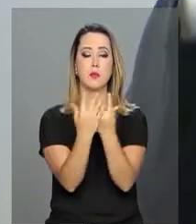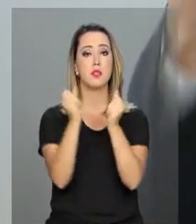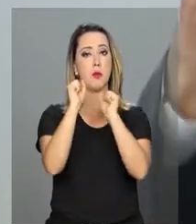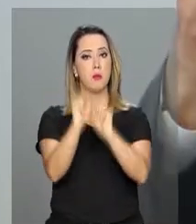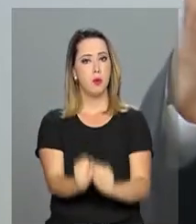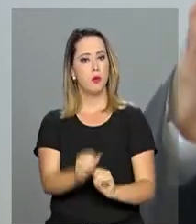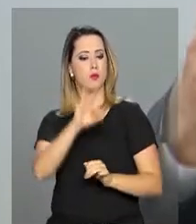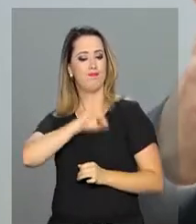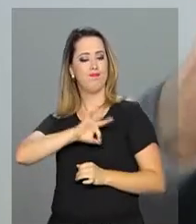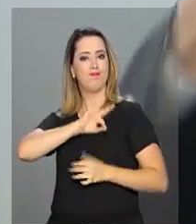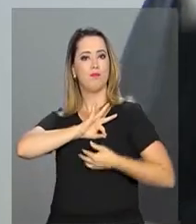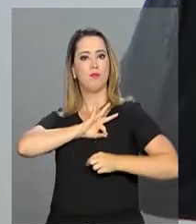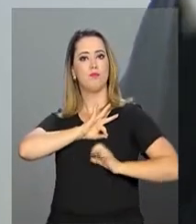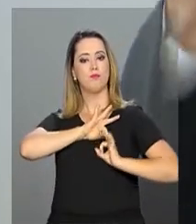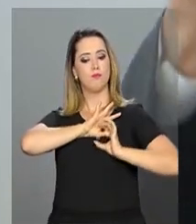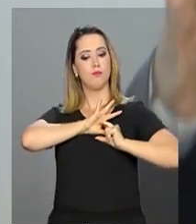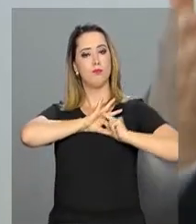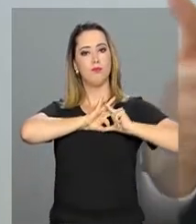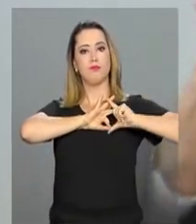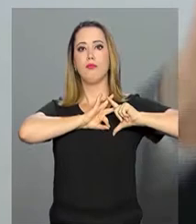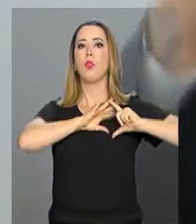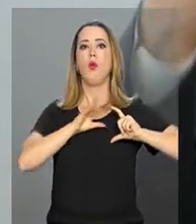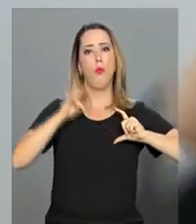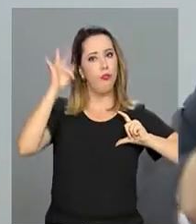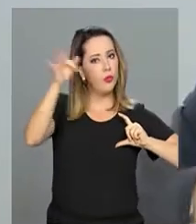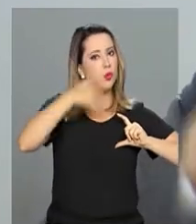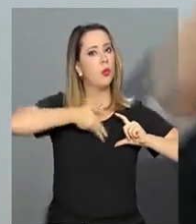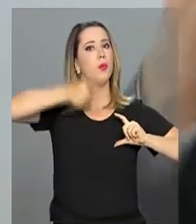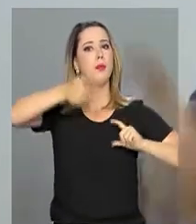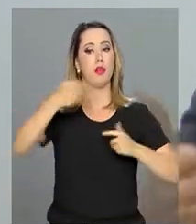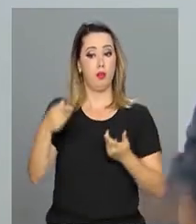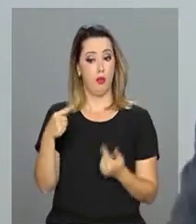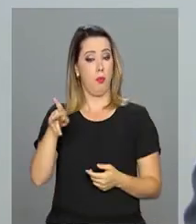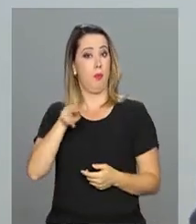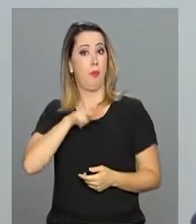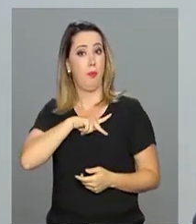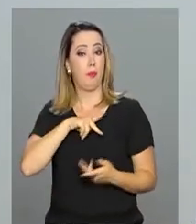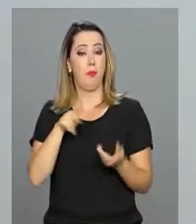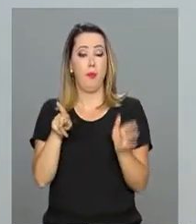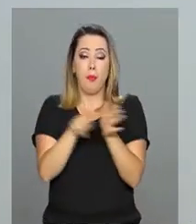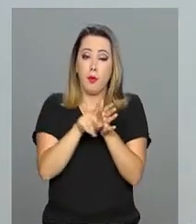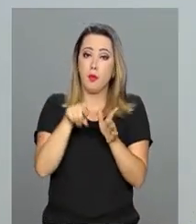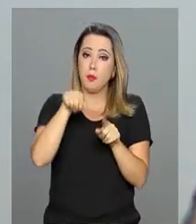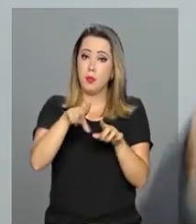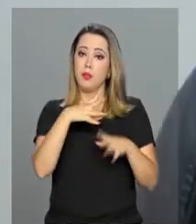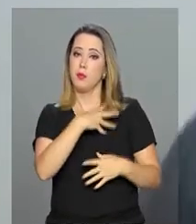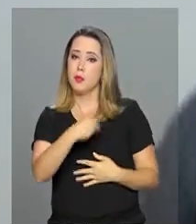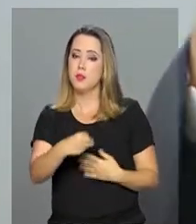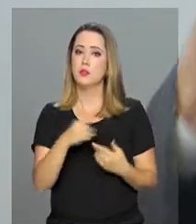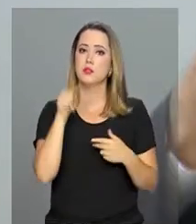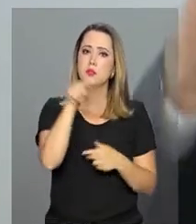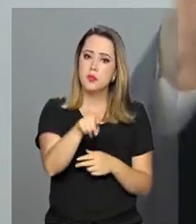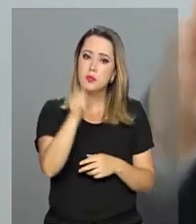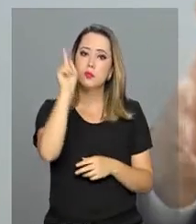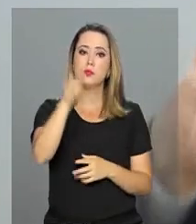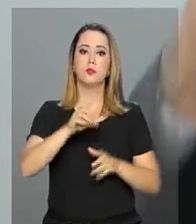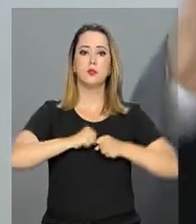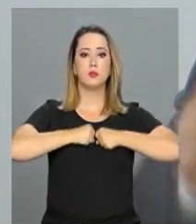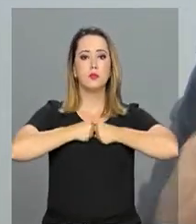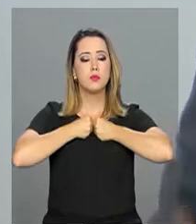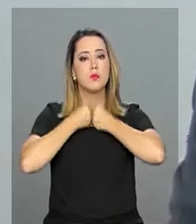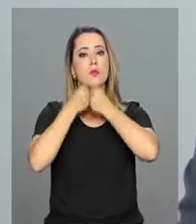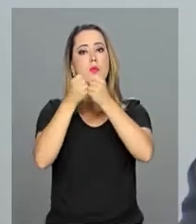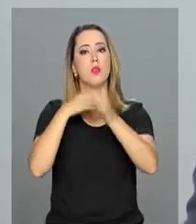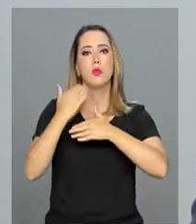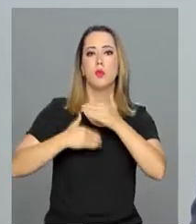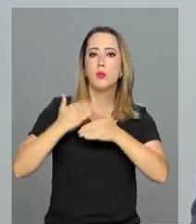ter uma renda melhor que elas possam ter um futuro melhor para si e para os seus filhos e esse item foi o esforço do